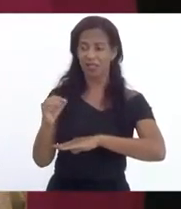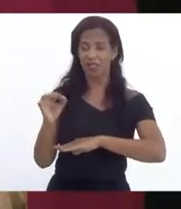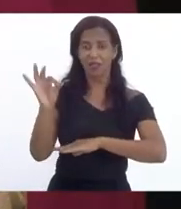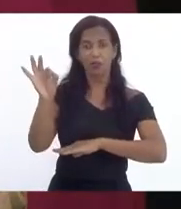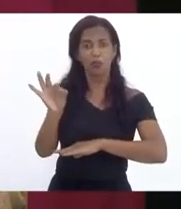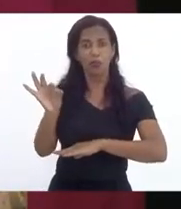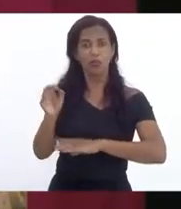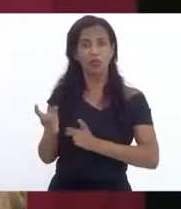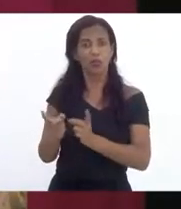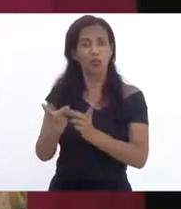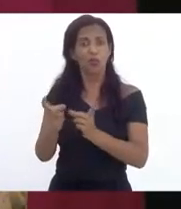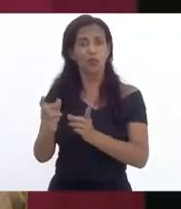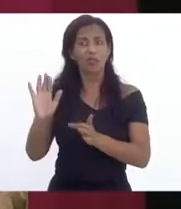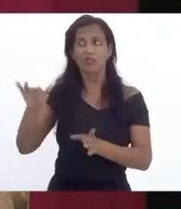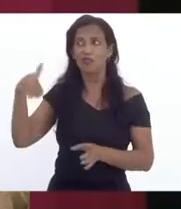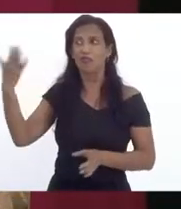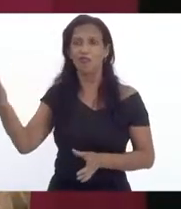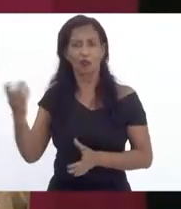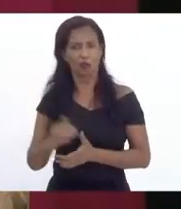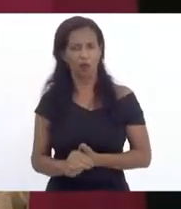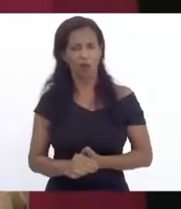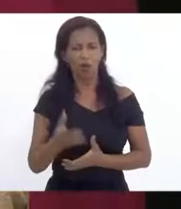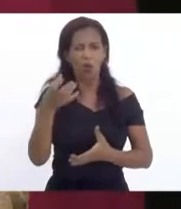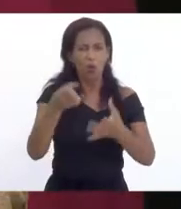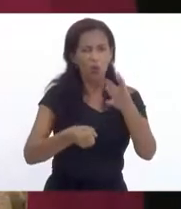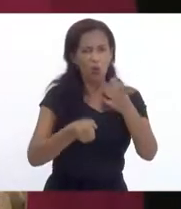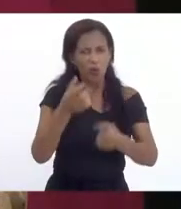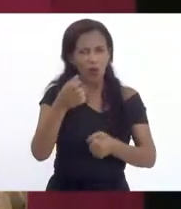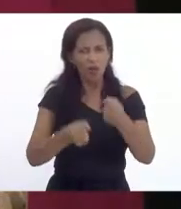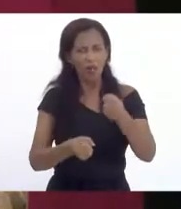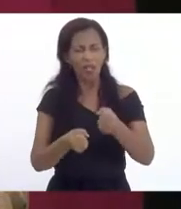70% do que eu vendo vem de fora. O leite que eu consumo